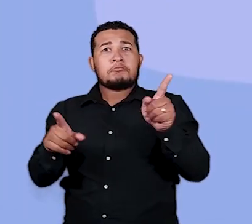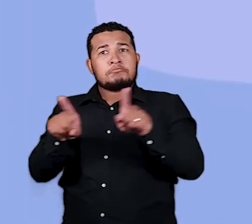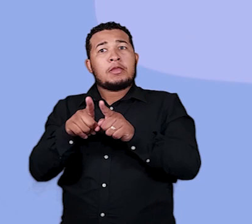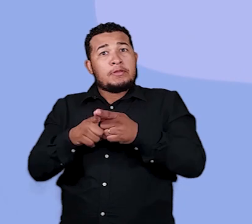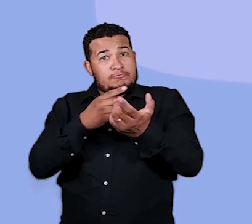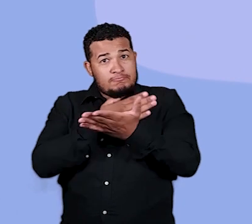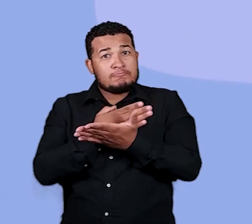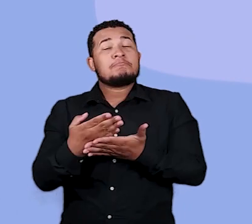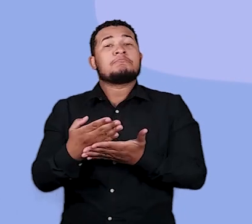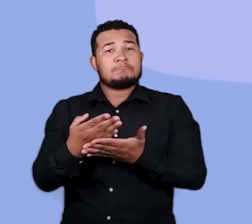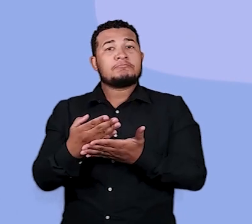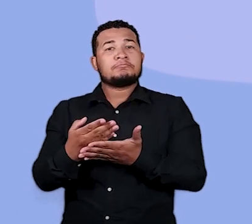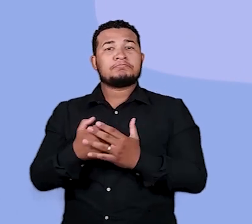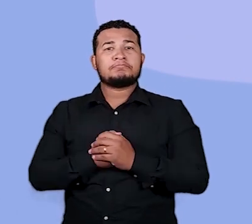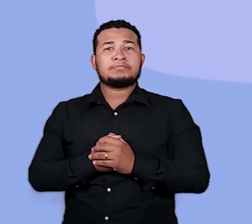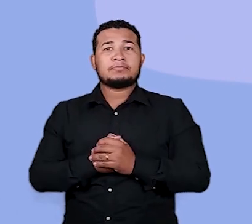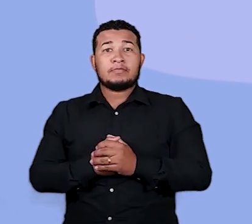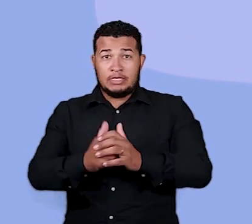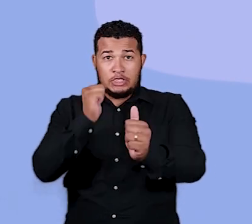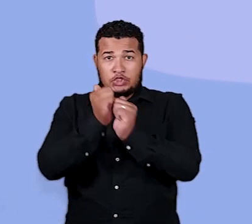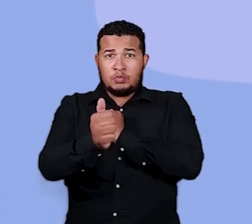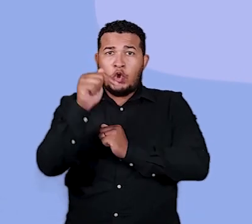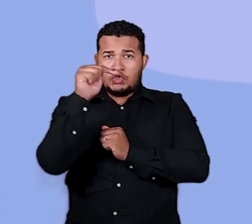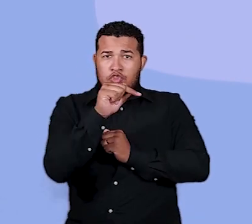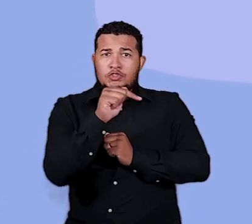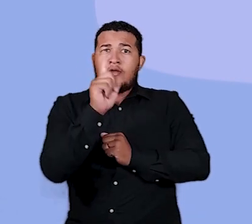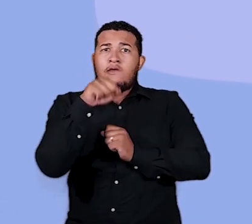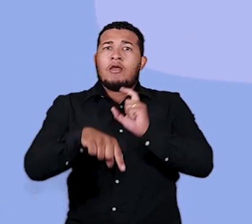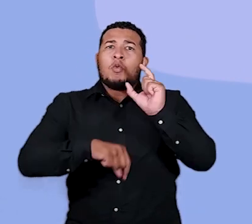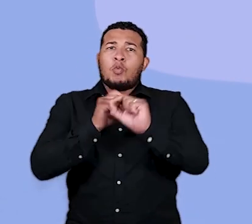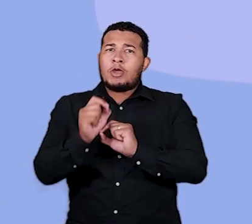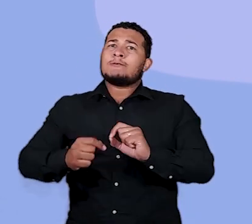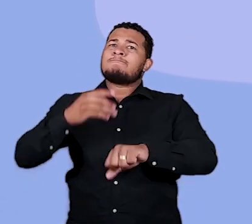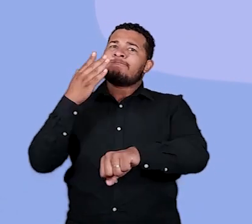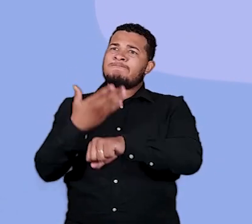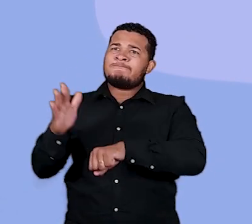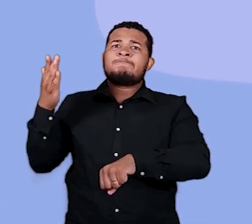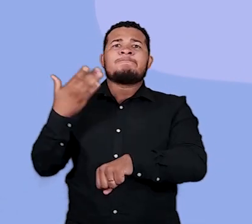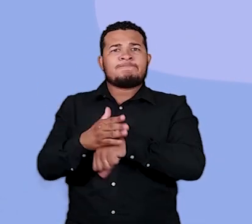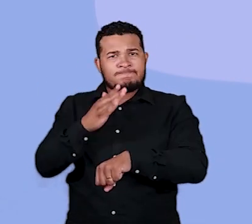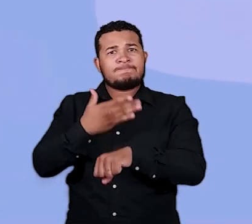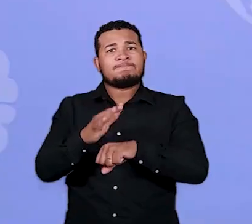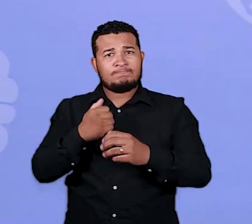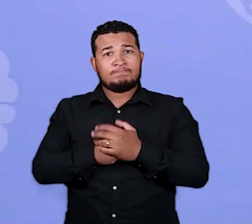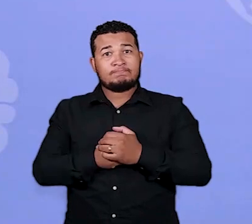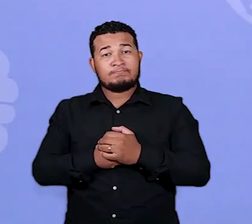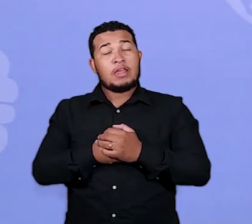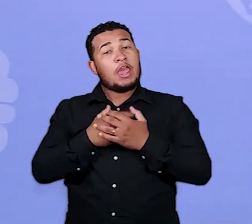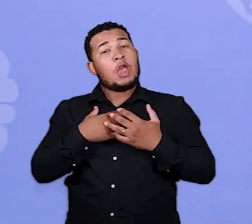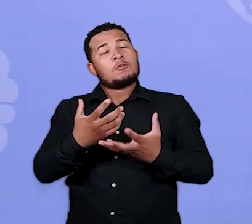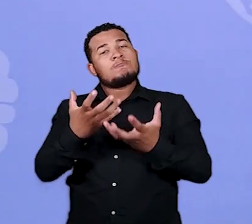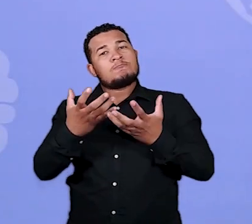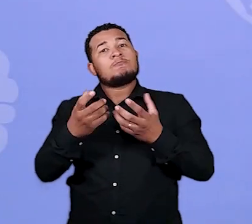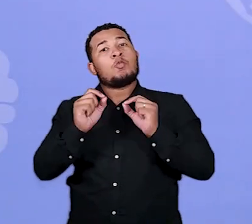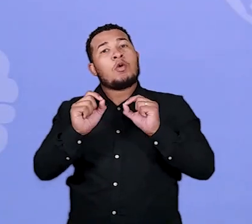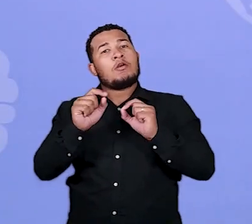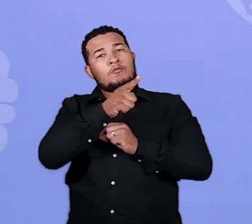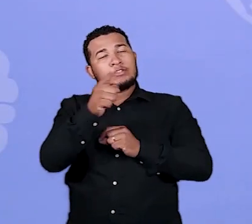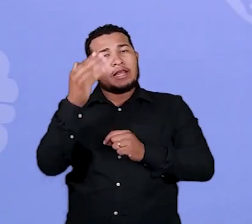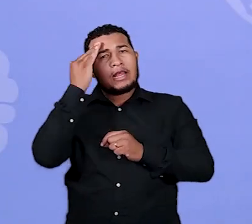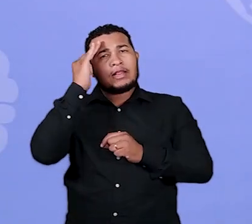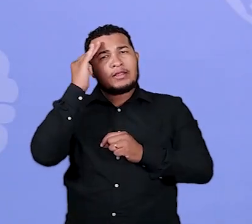e iniciação ao jogo. Esse esporte, ele é um esporte muito praticado e eu gostaria que